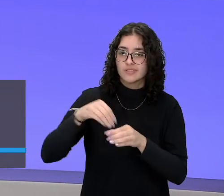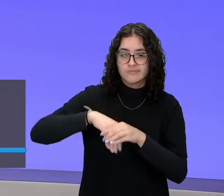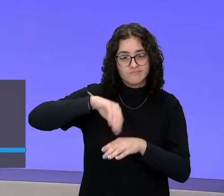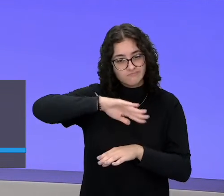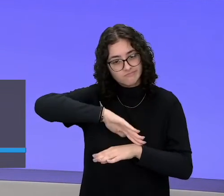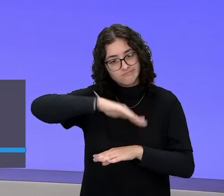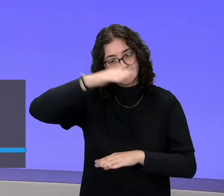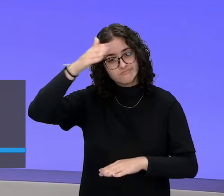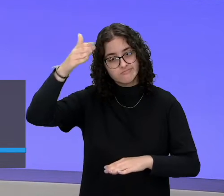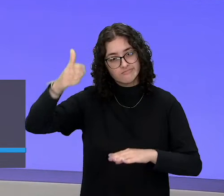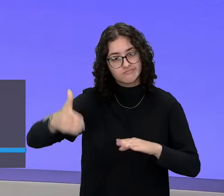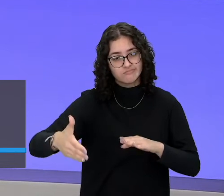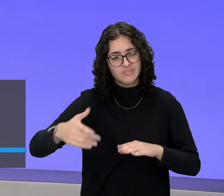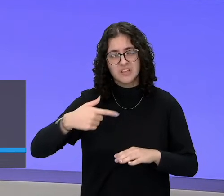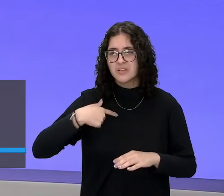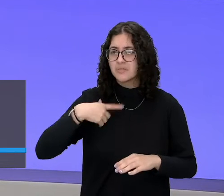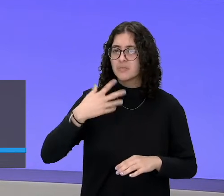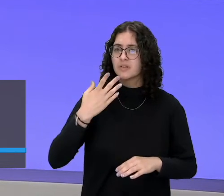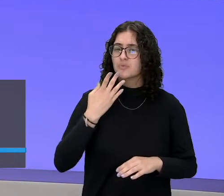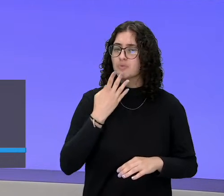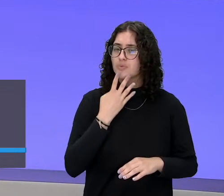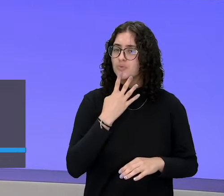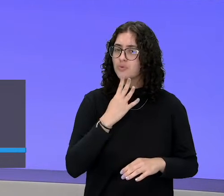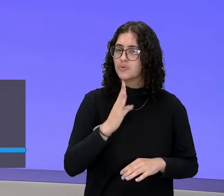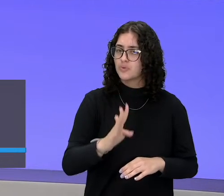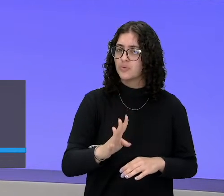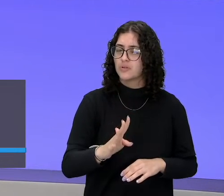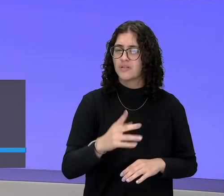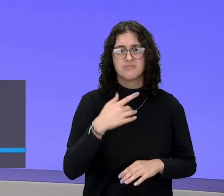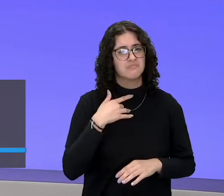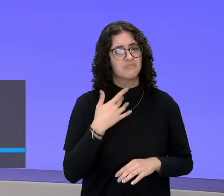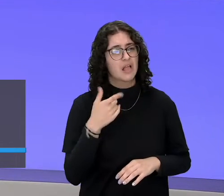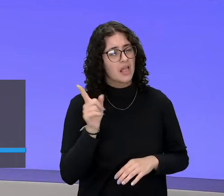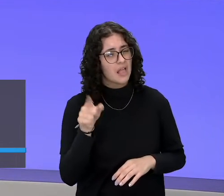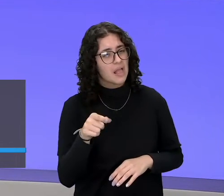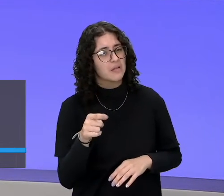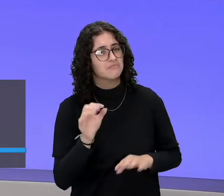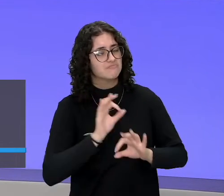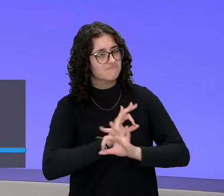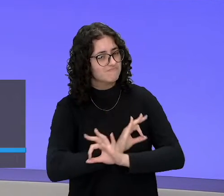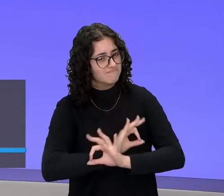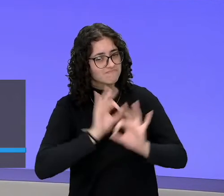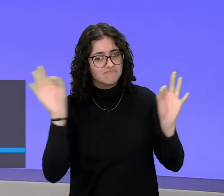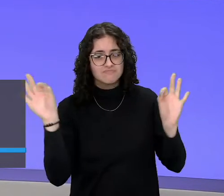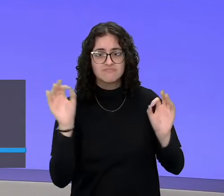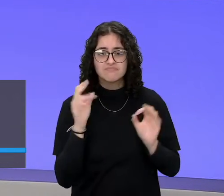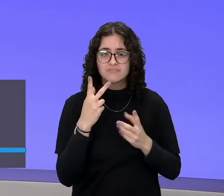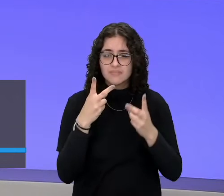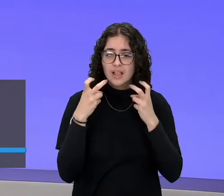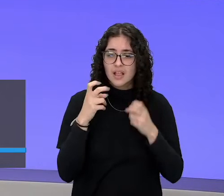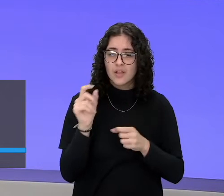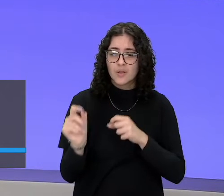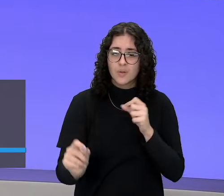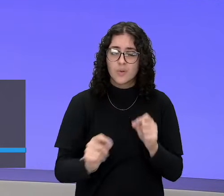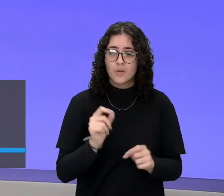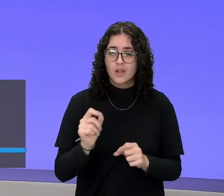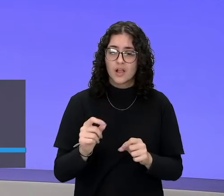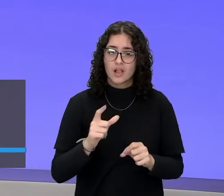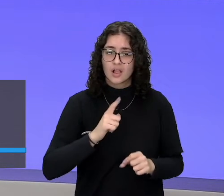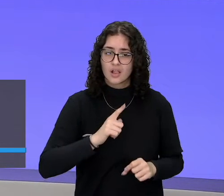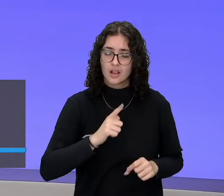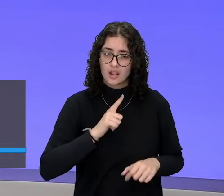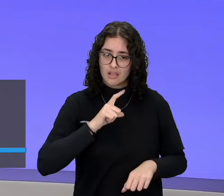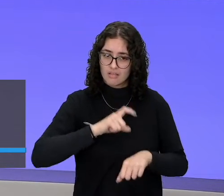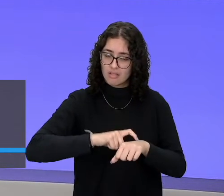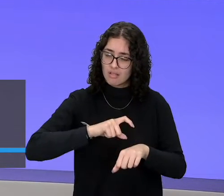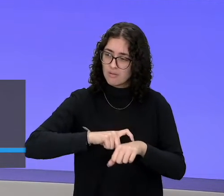é a princípio desconhecido para a maioria das pessoas, é fantástico. E a gente percebe ali o quanto a ação do